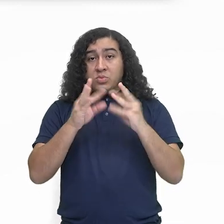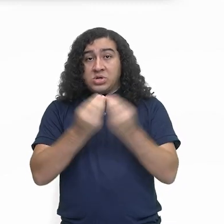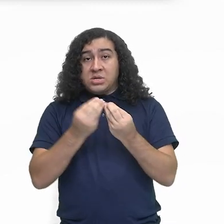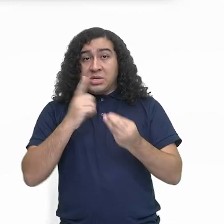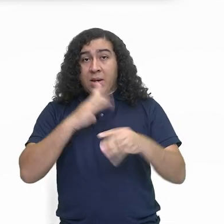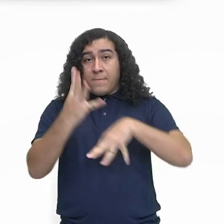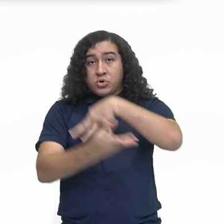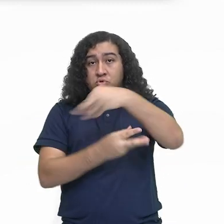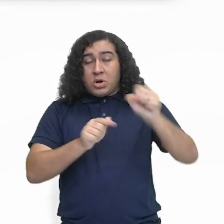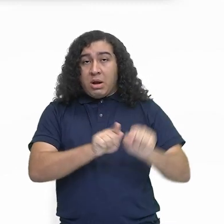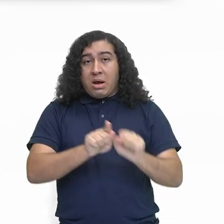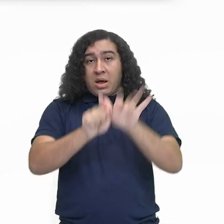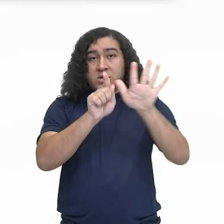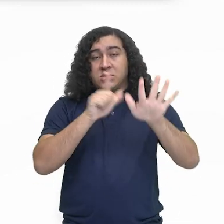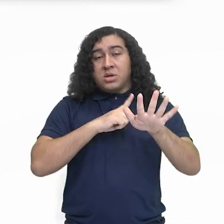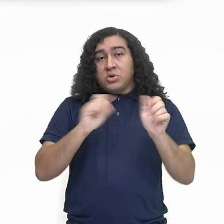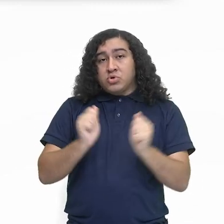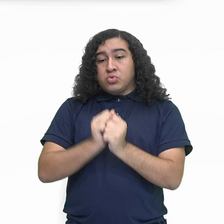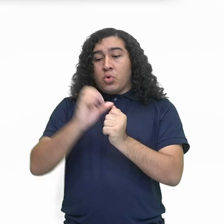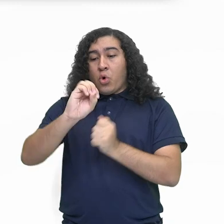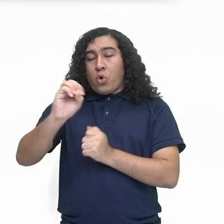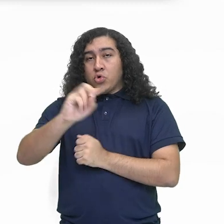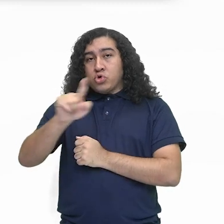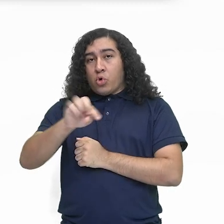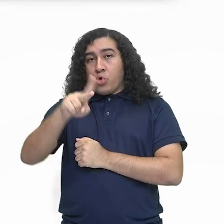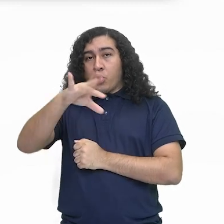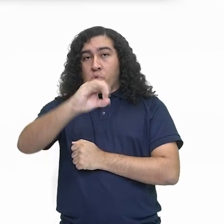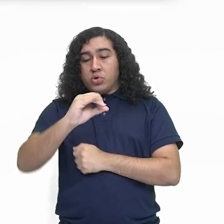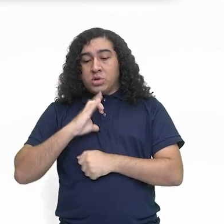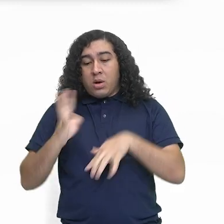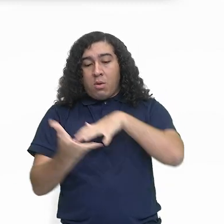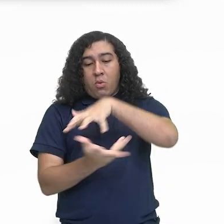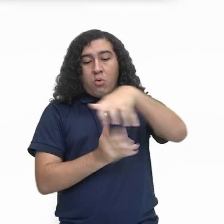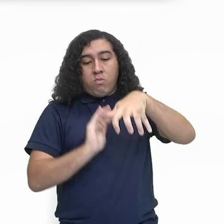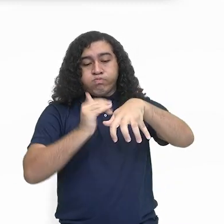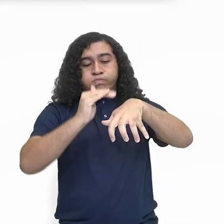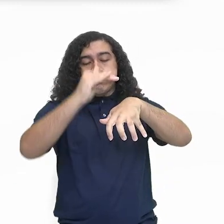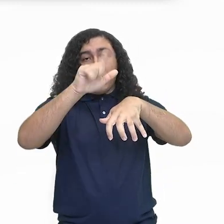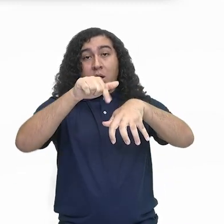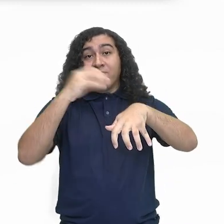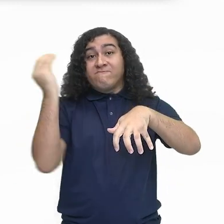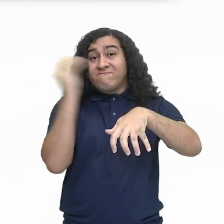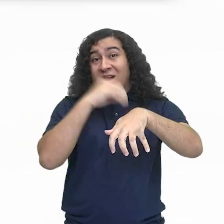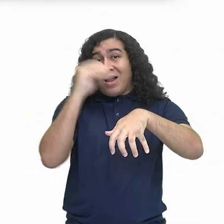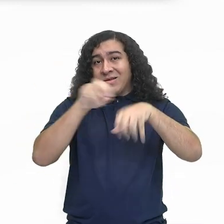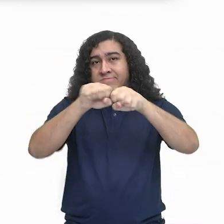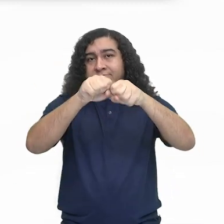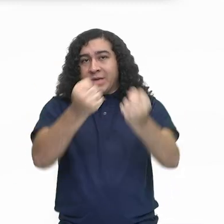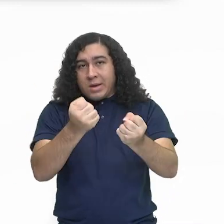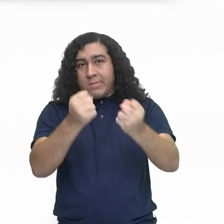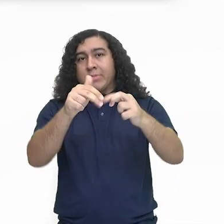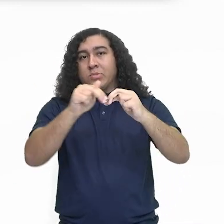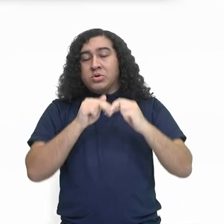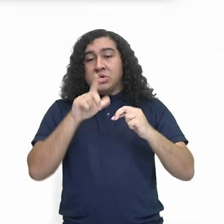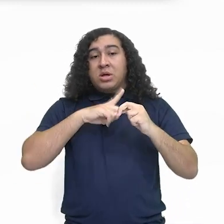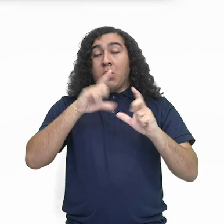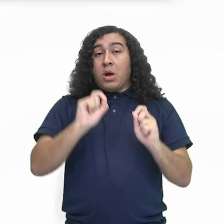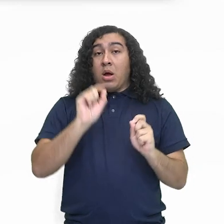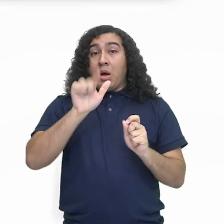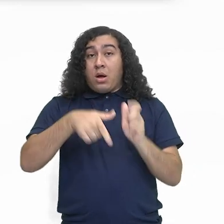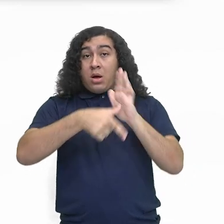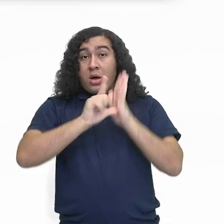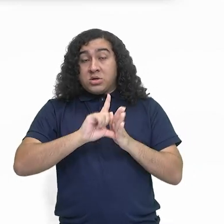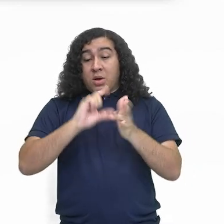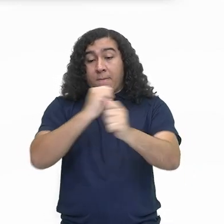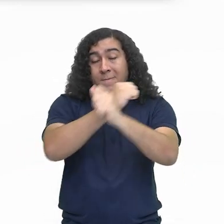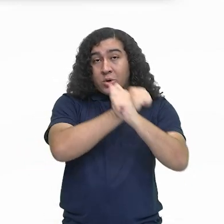nessa camada da estratosfera. Então, ela vai destruir ali essa camada. Então, aquela camada que estava ali para nos